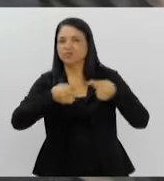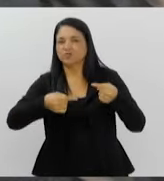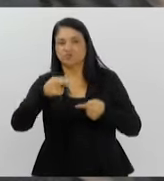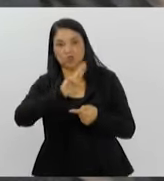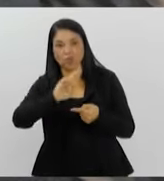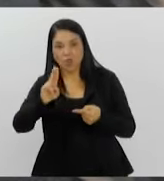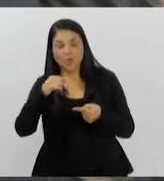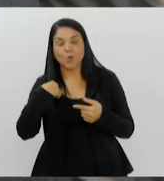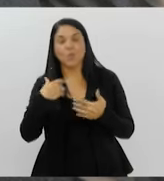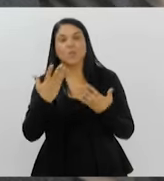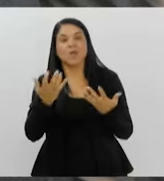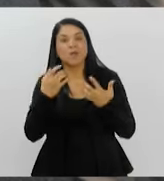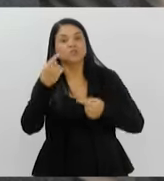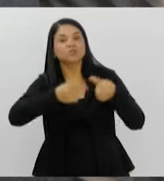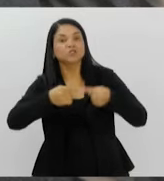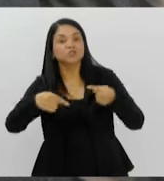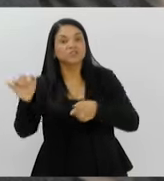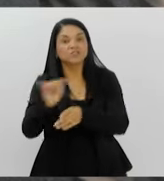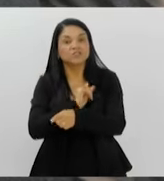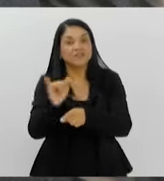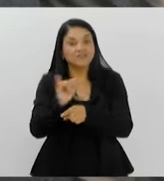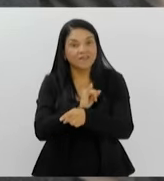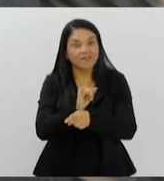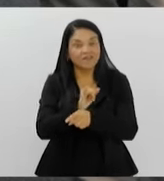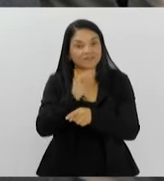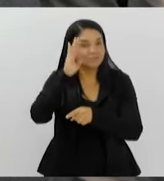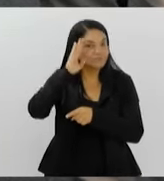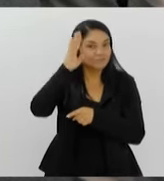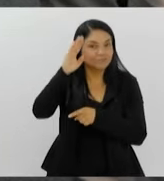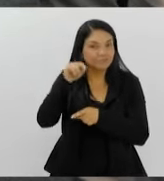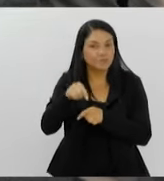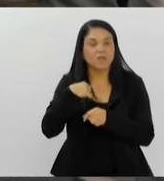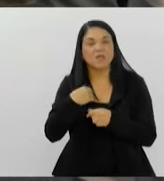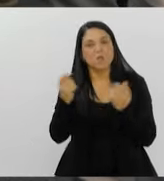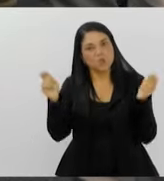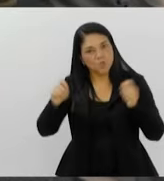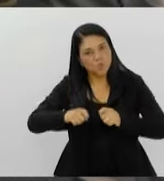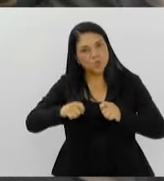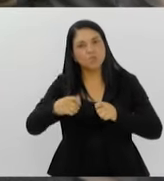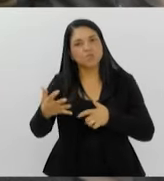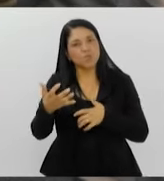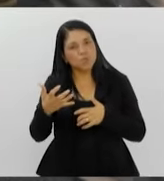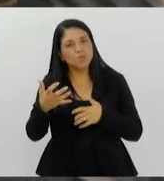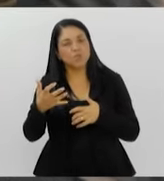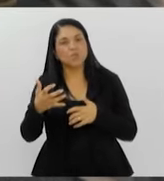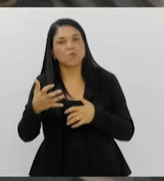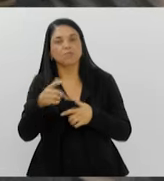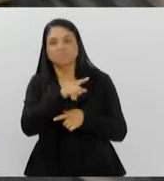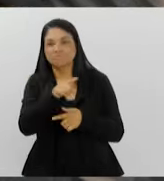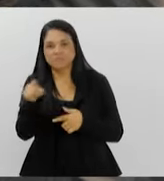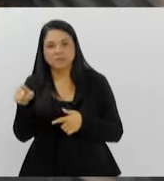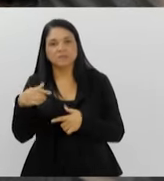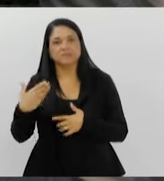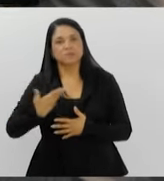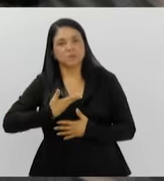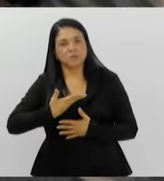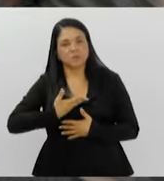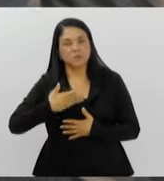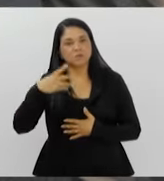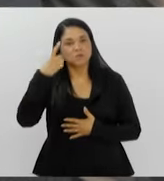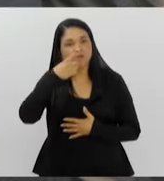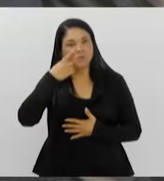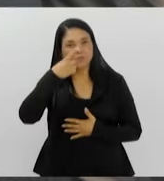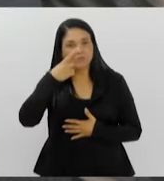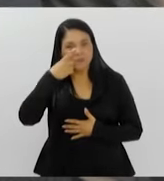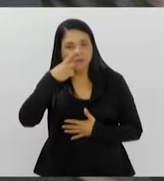discutir estratégias E aí eu também quero me permitam aqui os meus companheiros que fazem parte